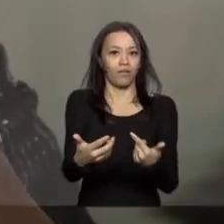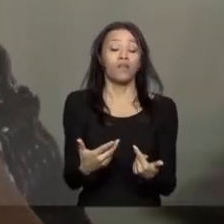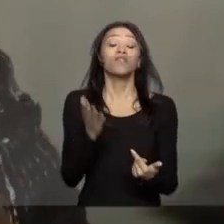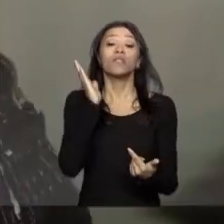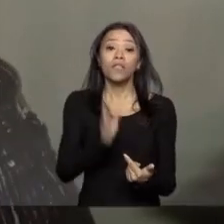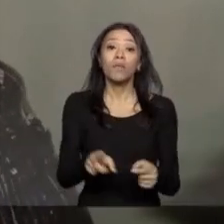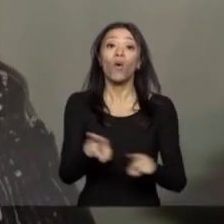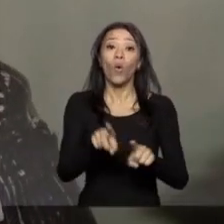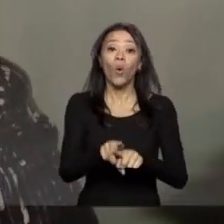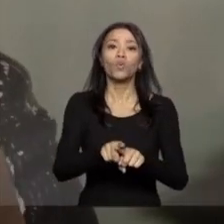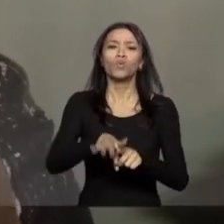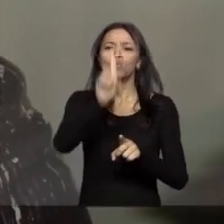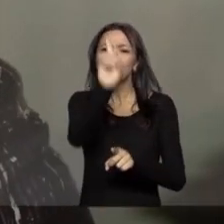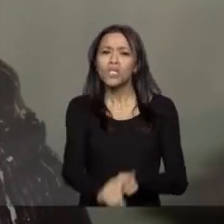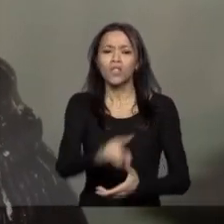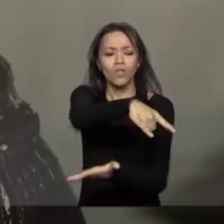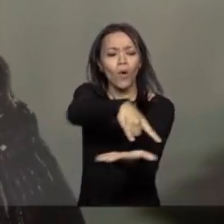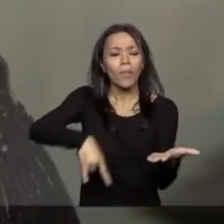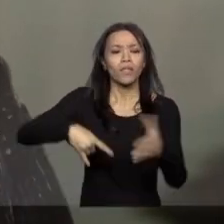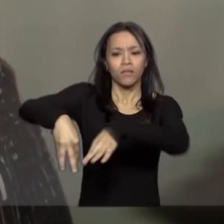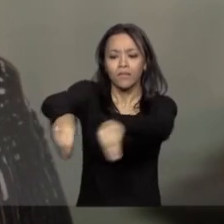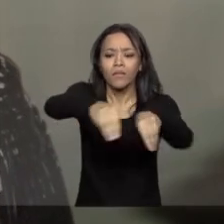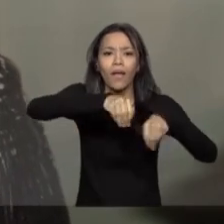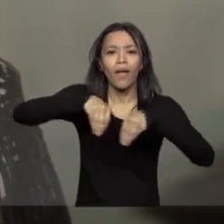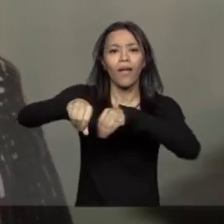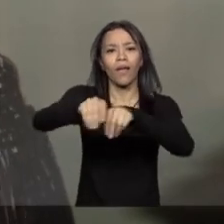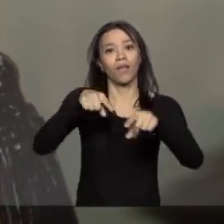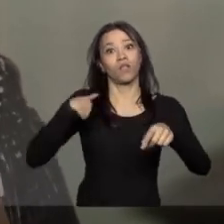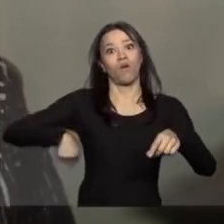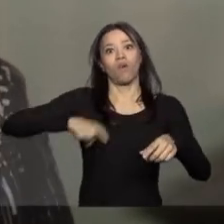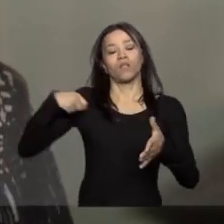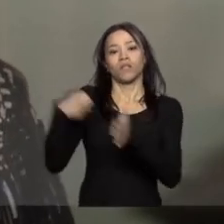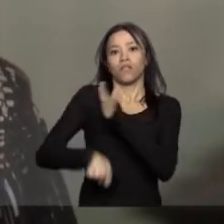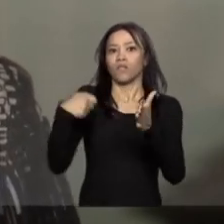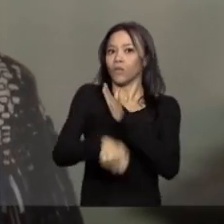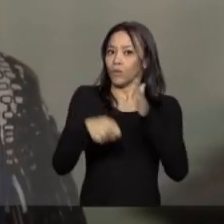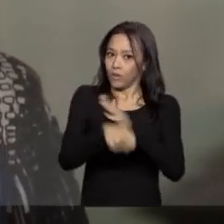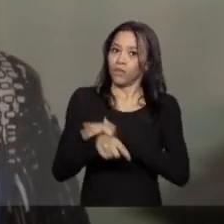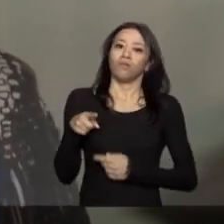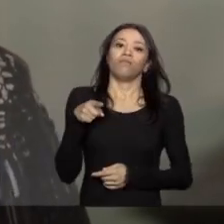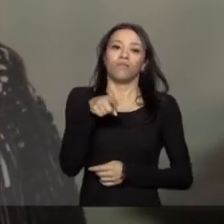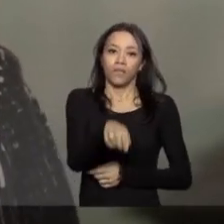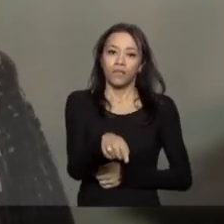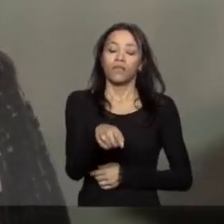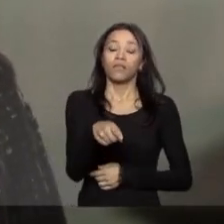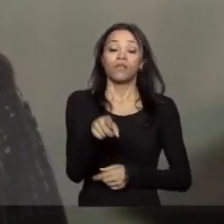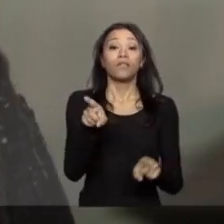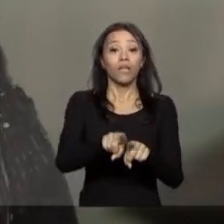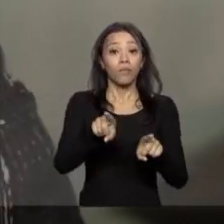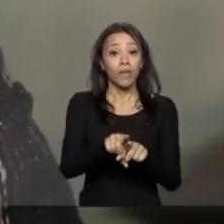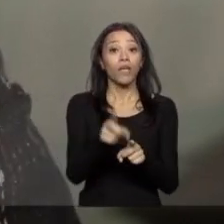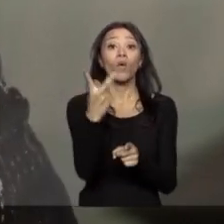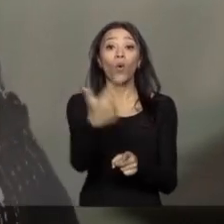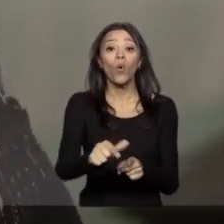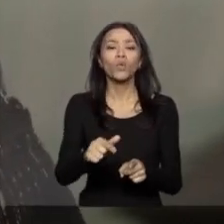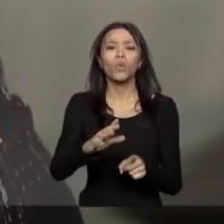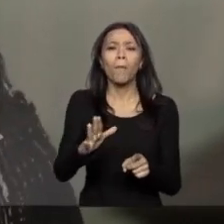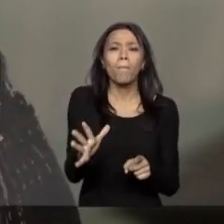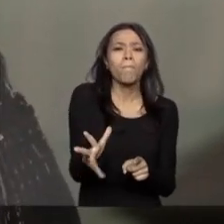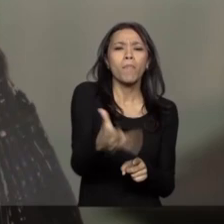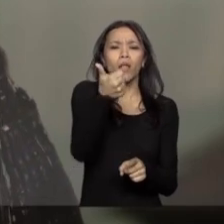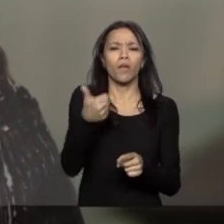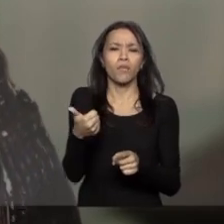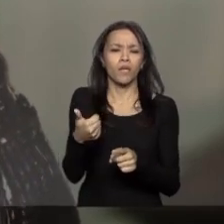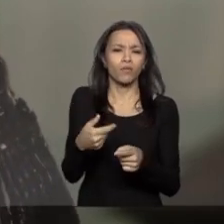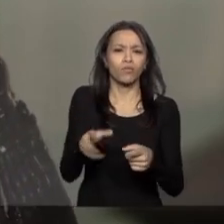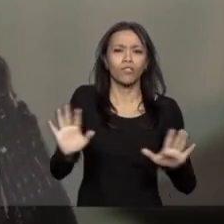regularização fundiária persiste como um dos nossos maiores desafios assim como o aprimoramento